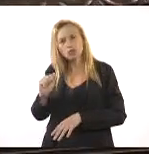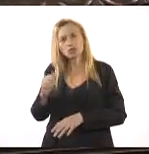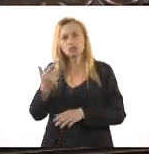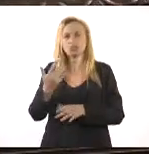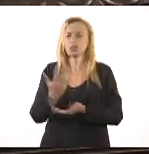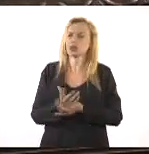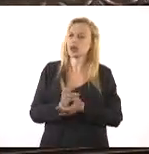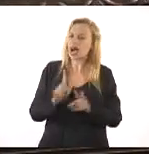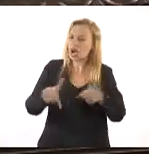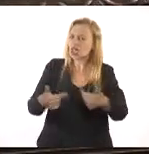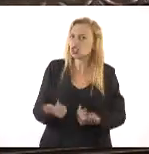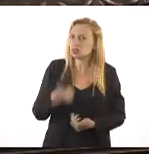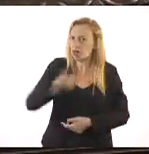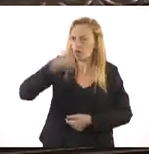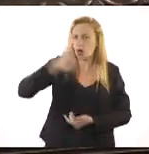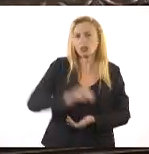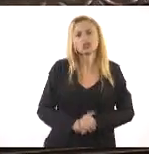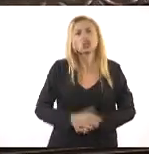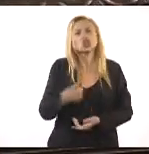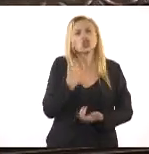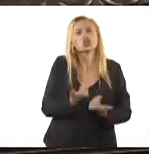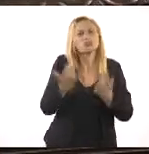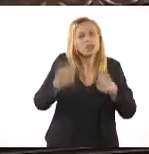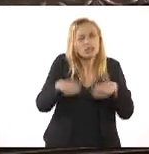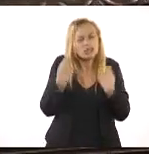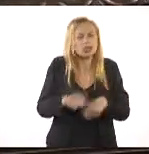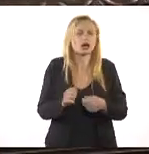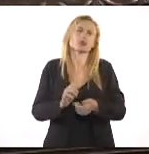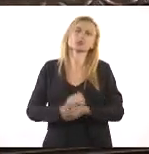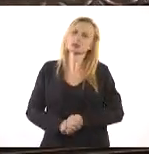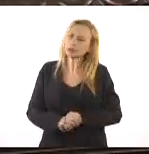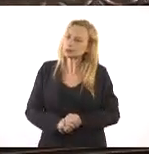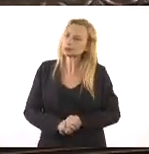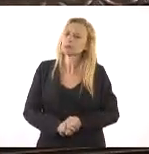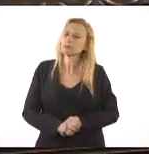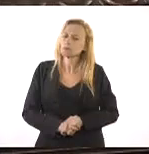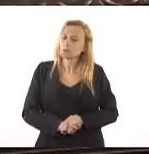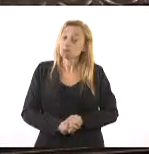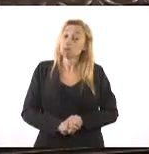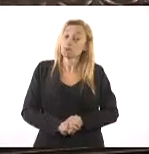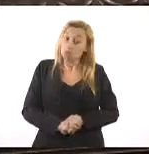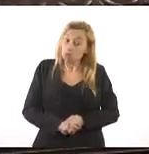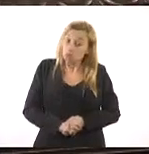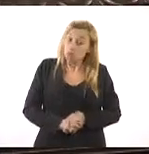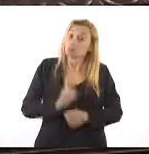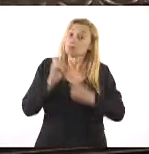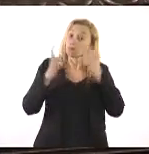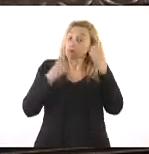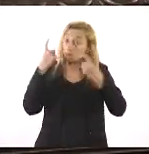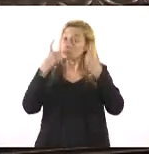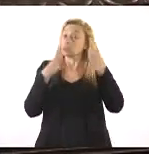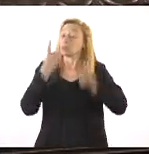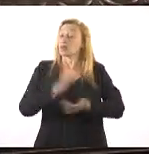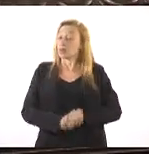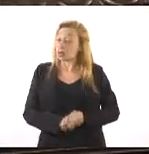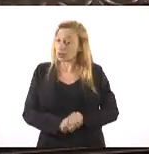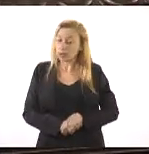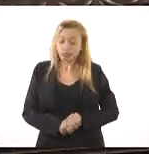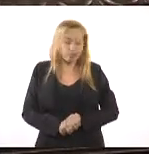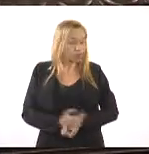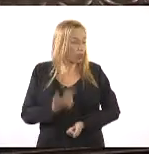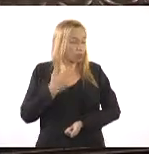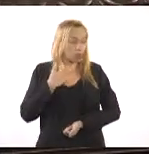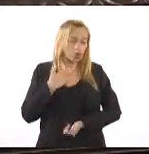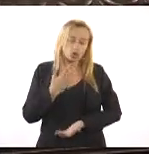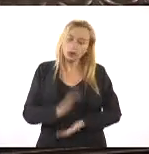nós precisamos ficar muito, mas muito mesmo, preocupados. Eu não poderia